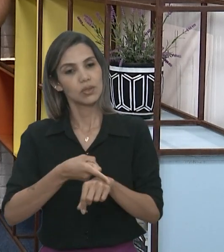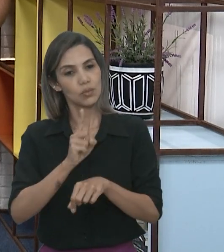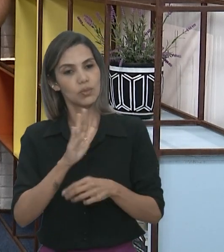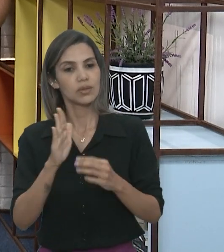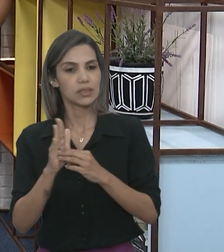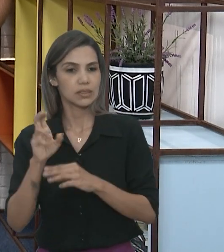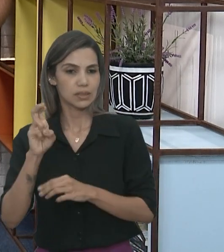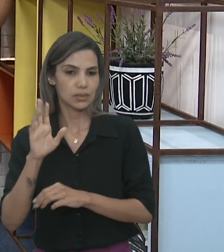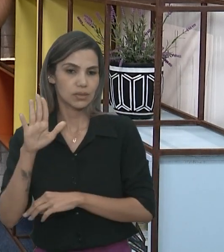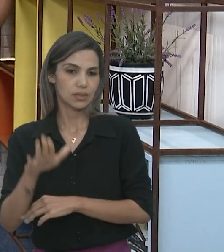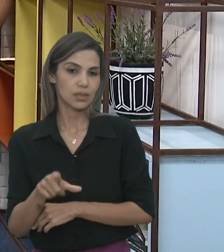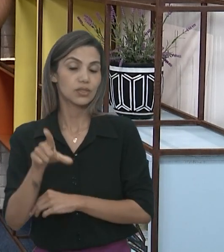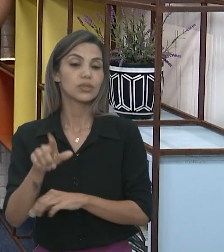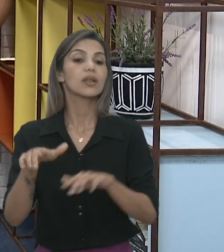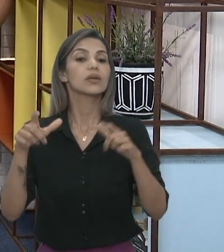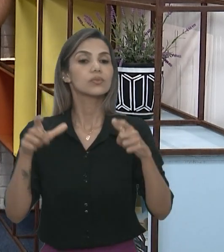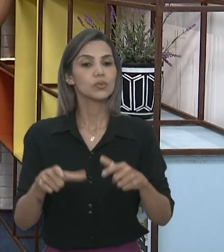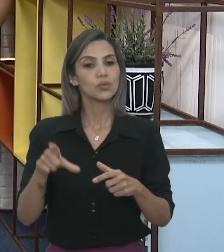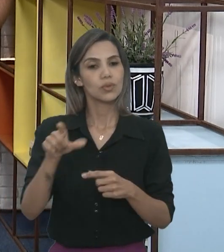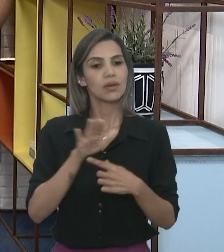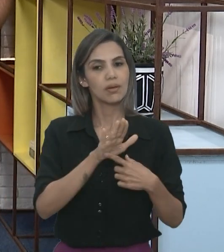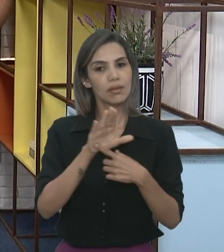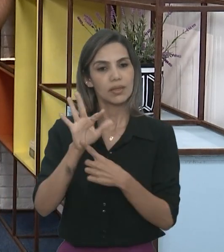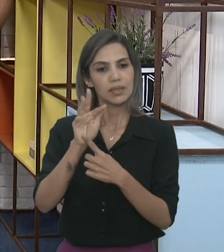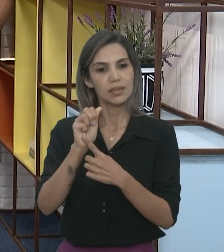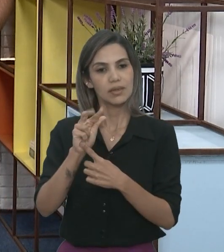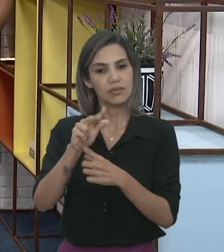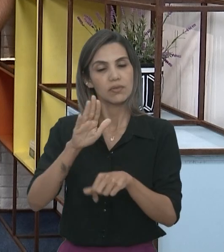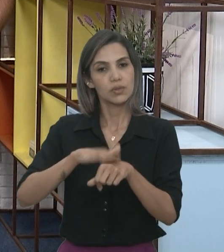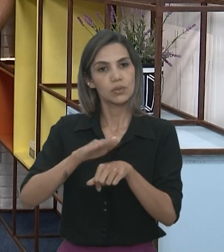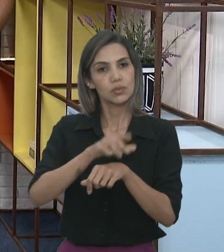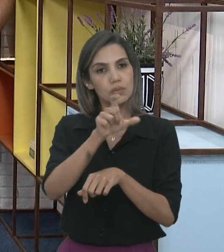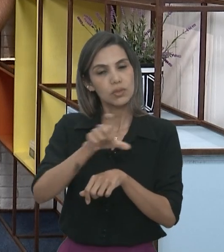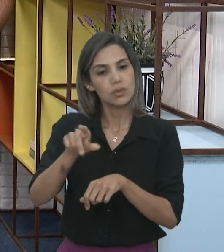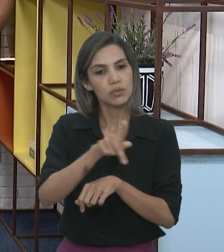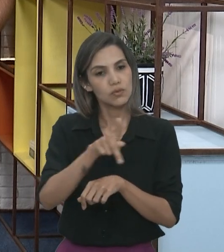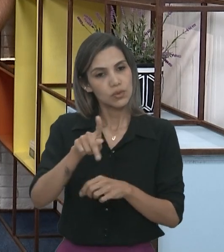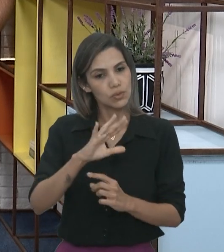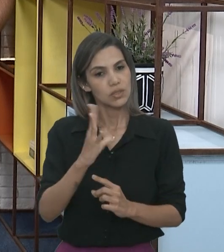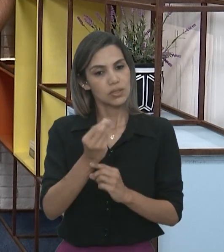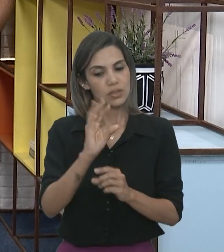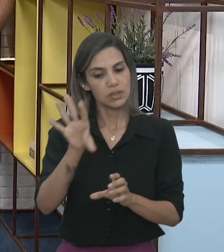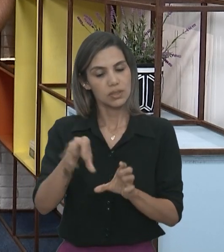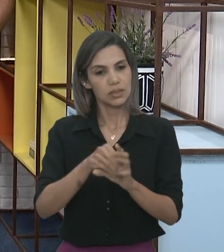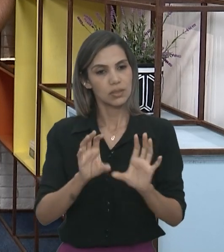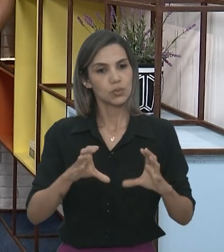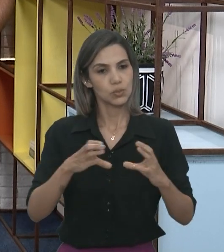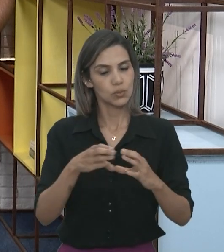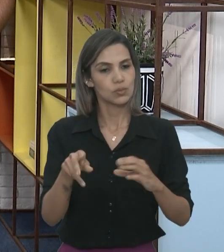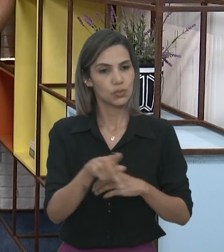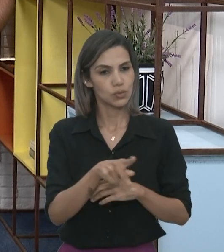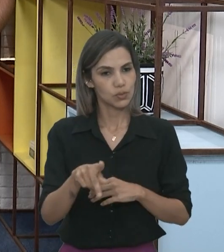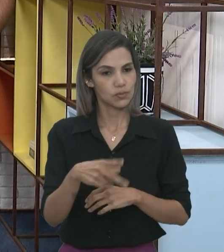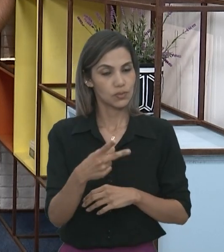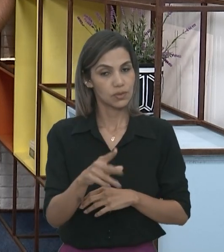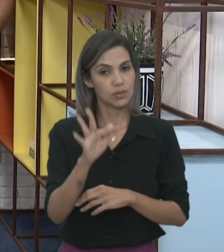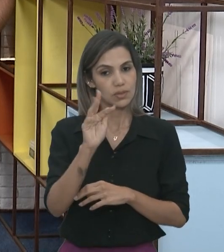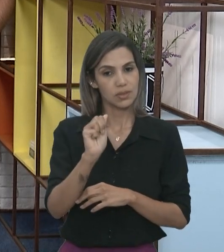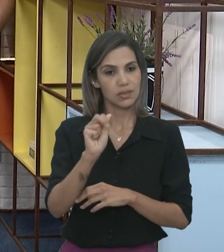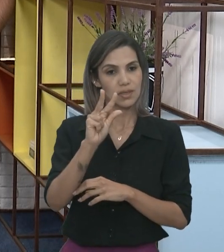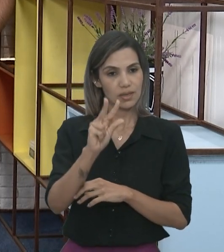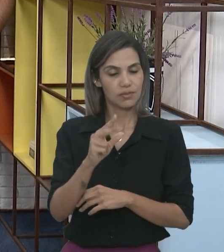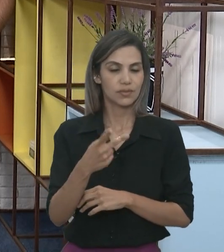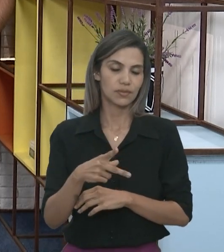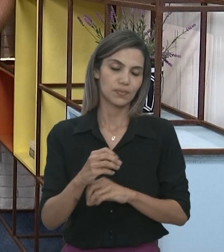da FAV. Os trabalhos foram produzidos por professores artistas que integram o corpo docente da Faculdade de Artes